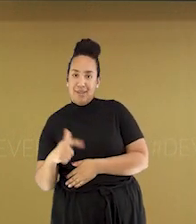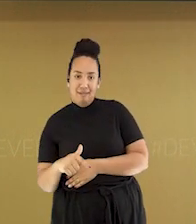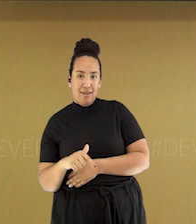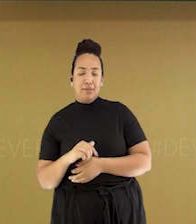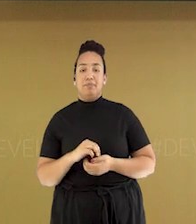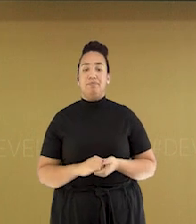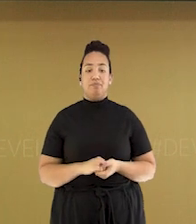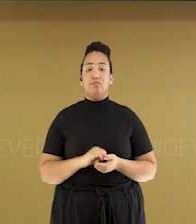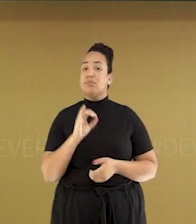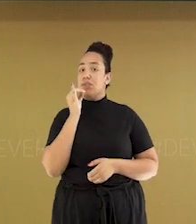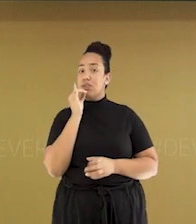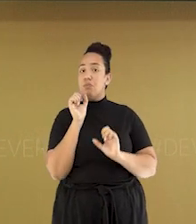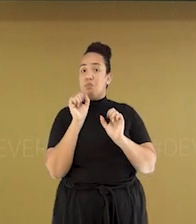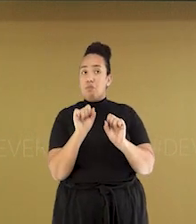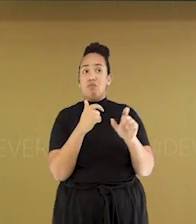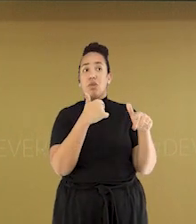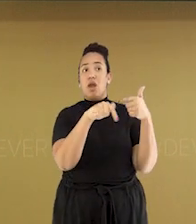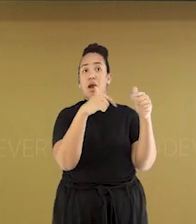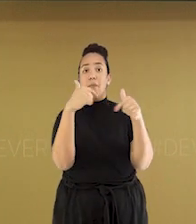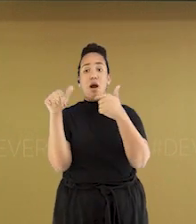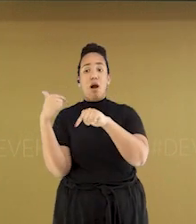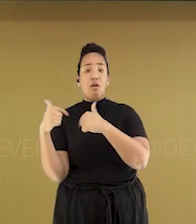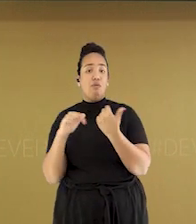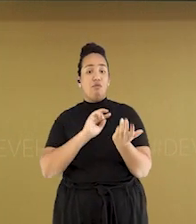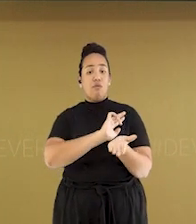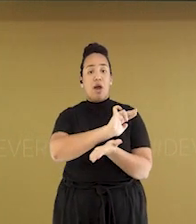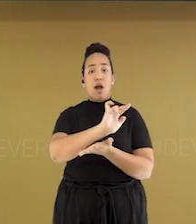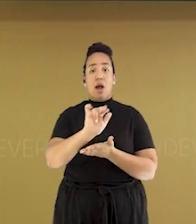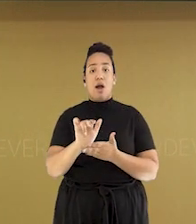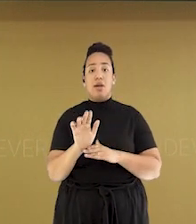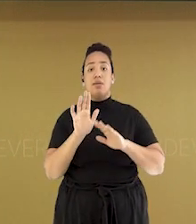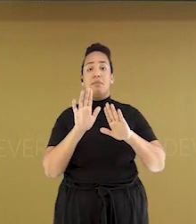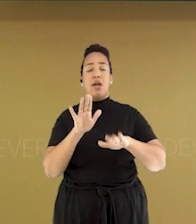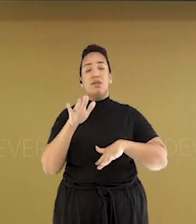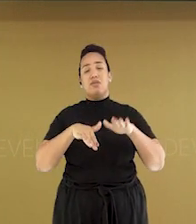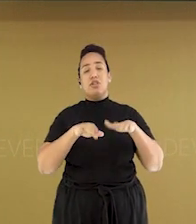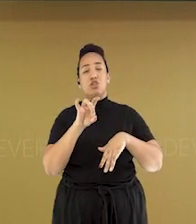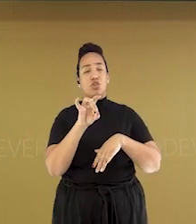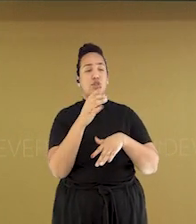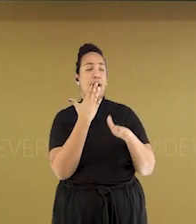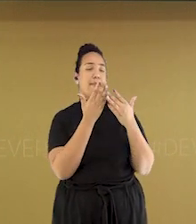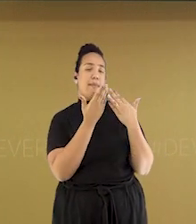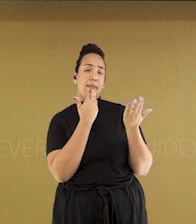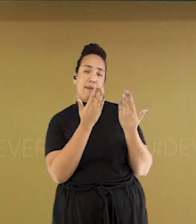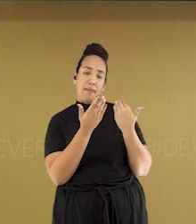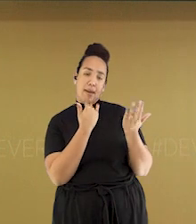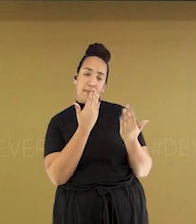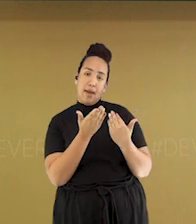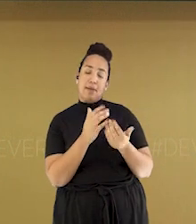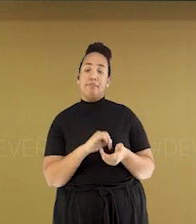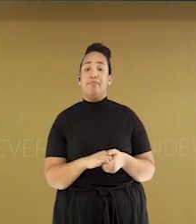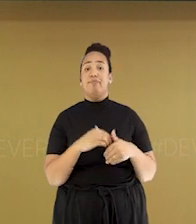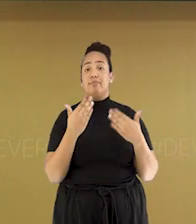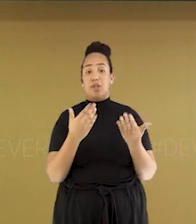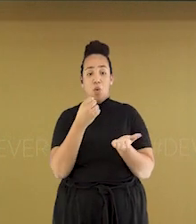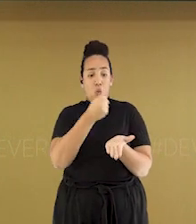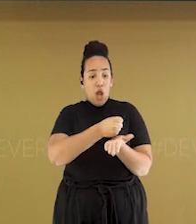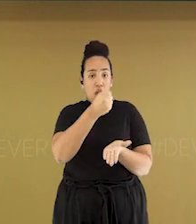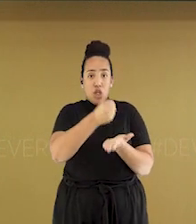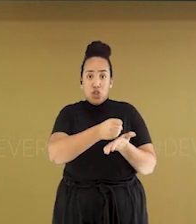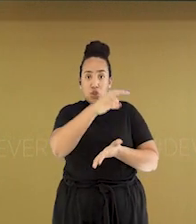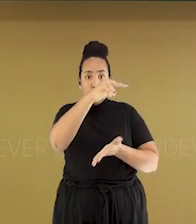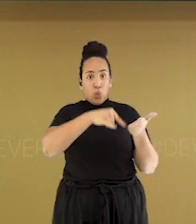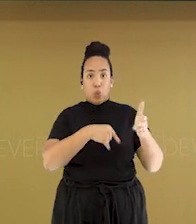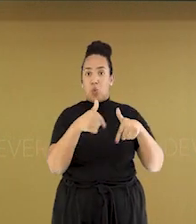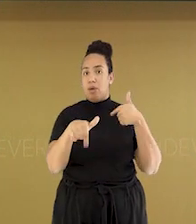trabalho com outras, mas esse acordo é conversado apenas. Nesse caso, não existe um registro na carteira de